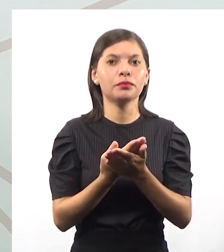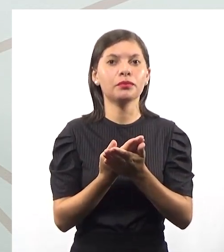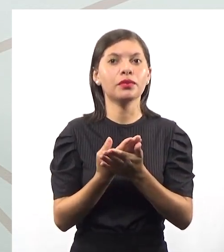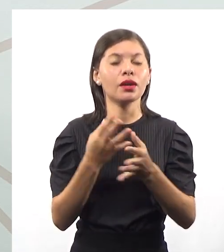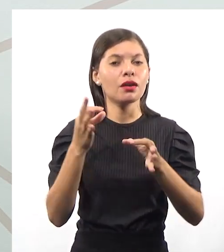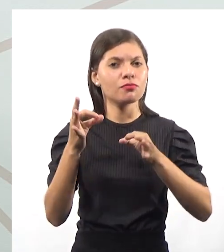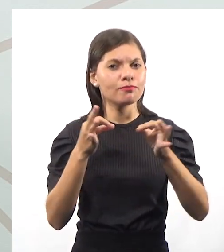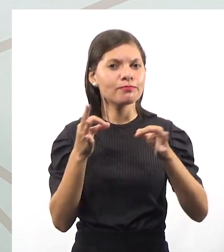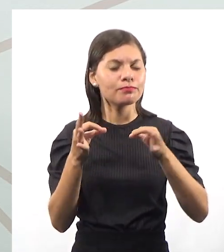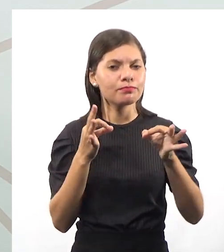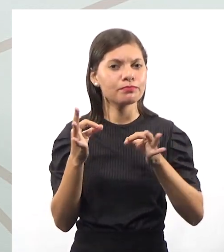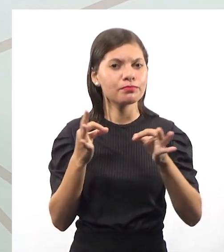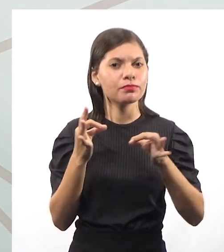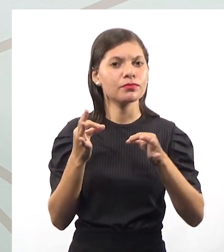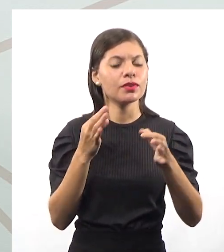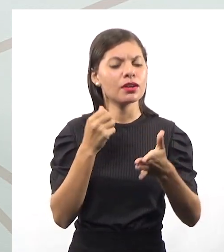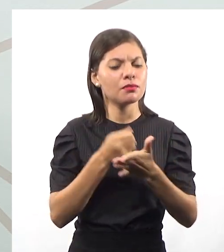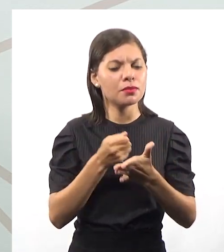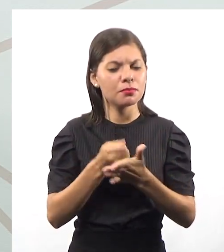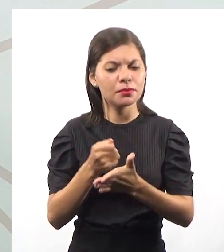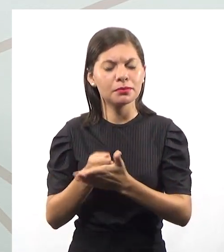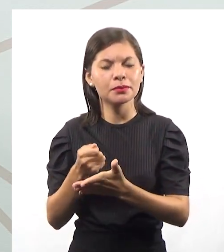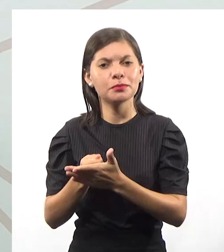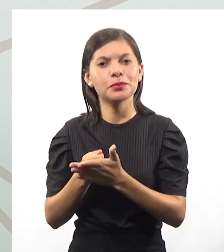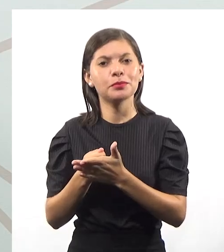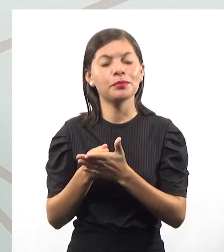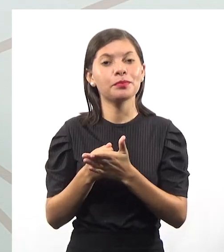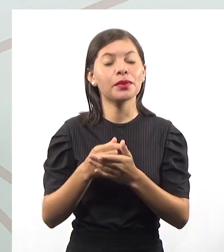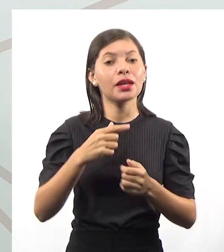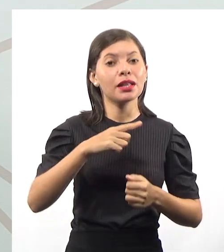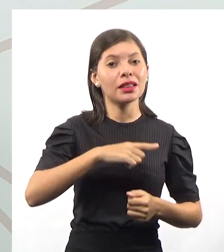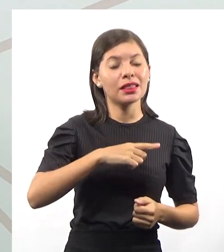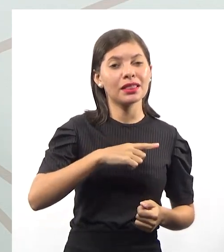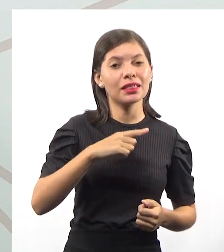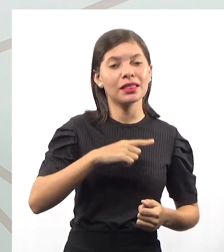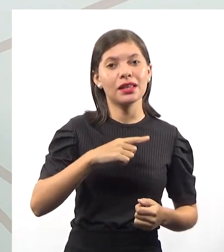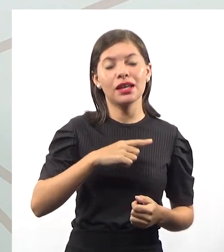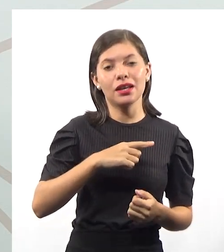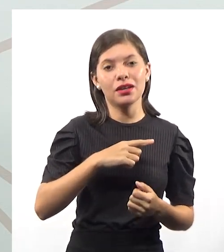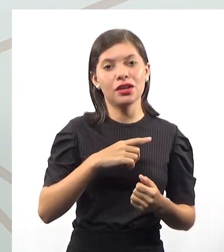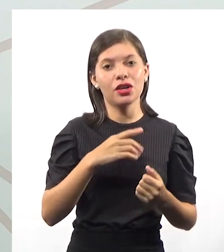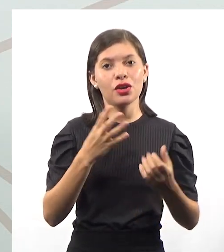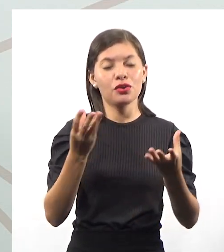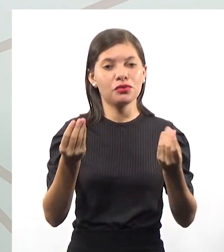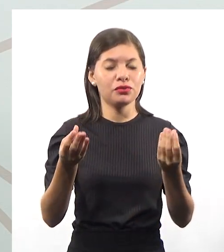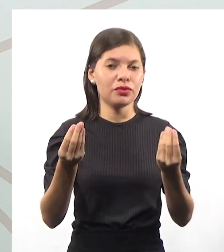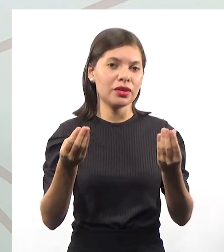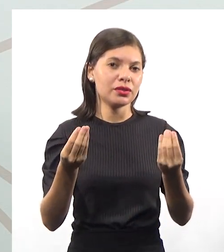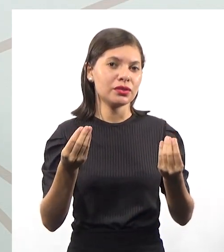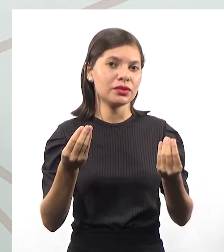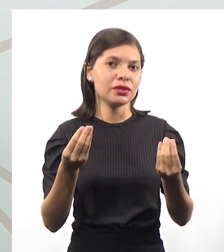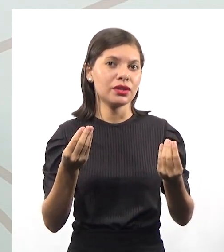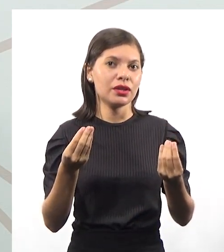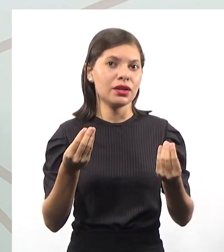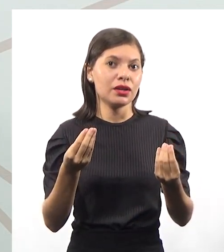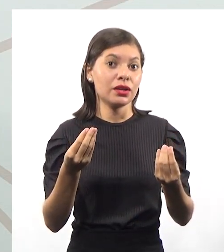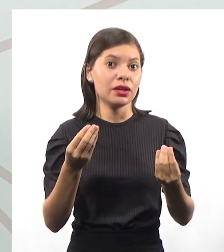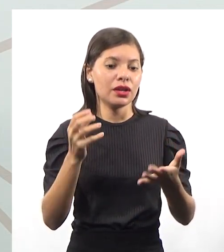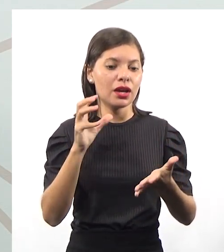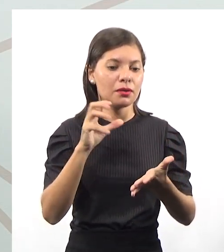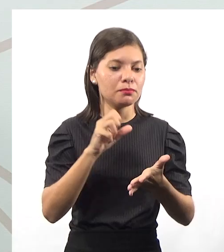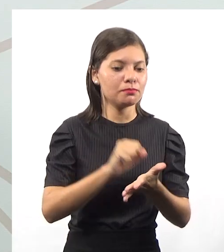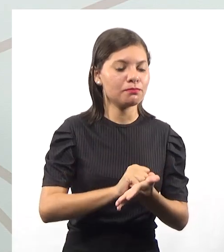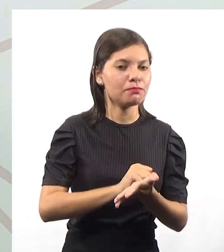políticas públicas orbitam essa obrigatoriedade. Então, existem outros programas que